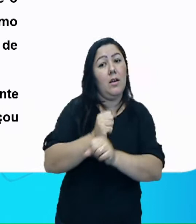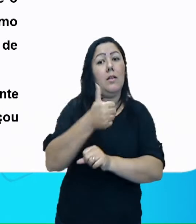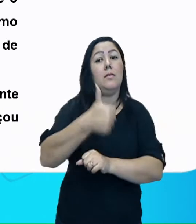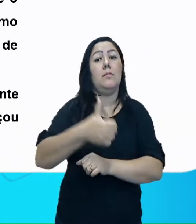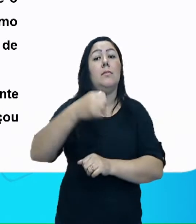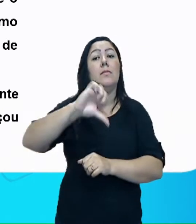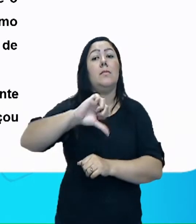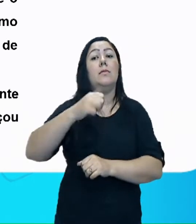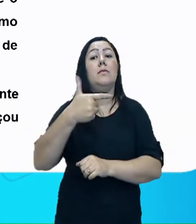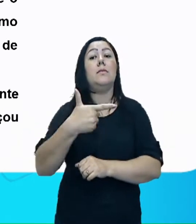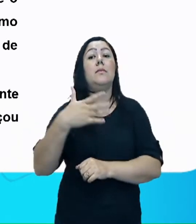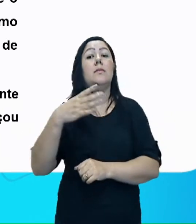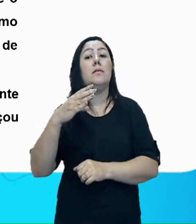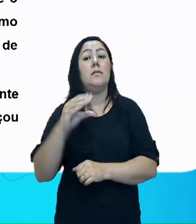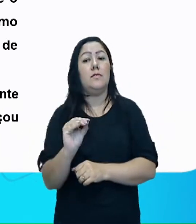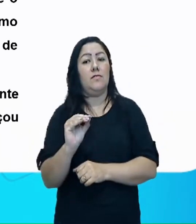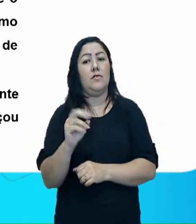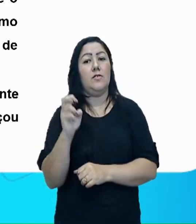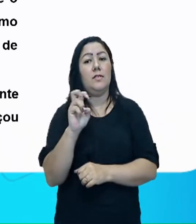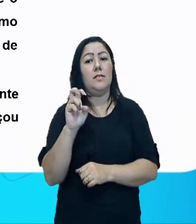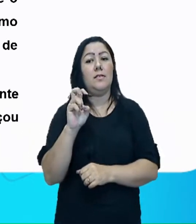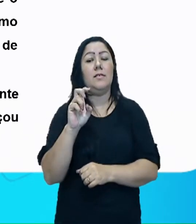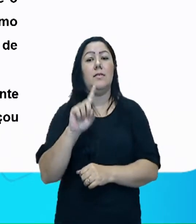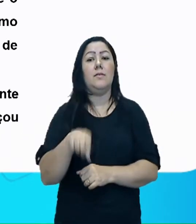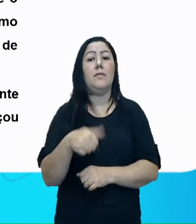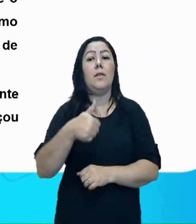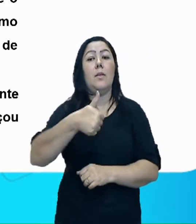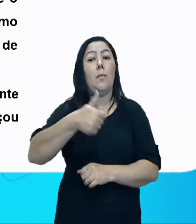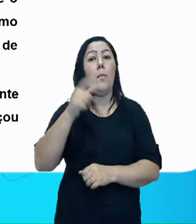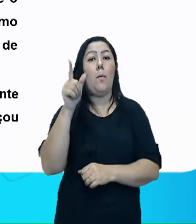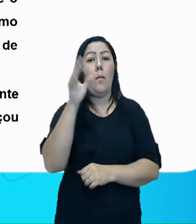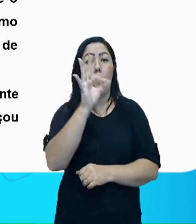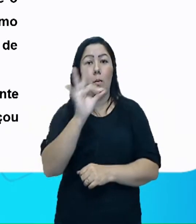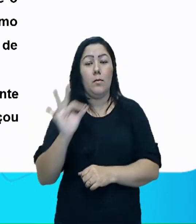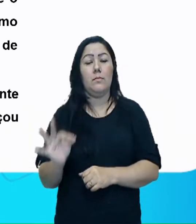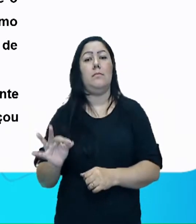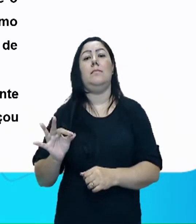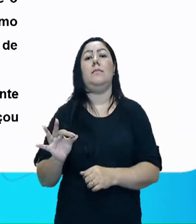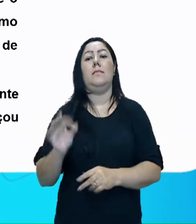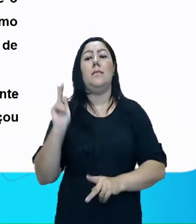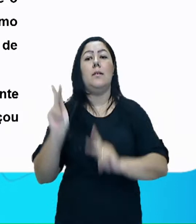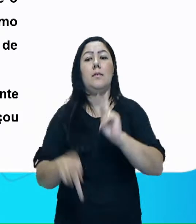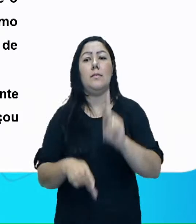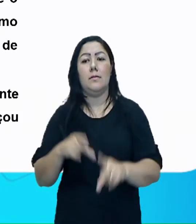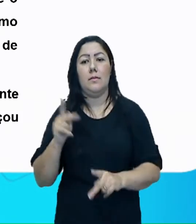Brasil se isolou. E hoje, tal percentual é de apenas